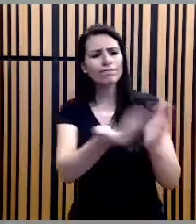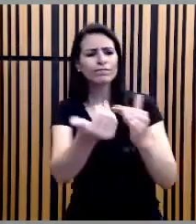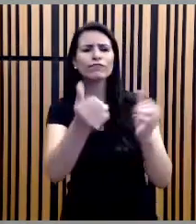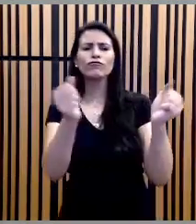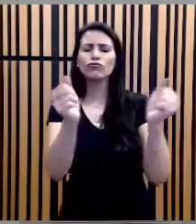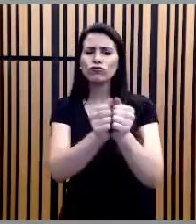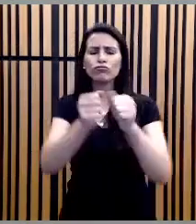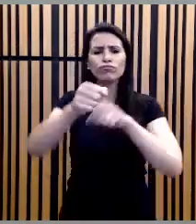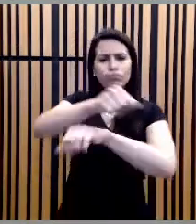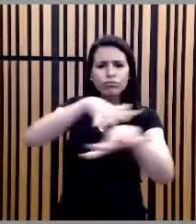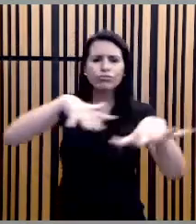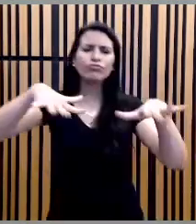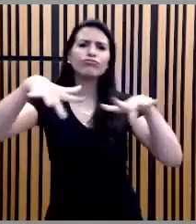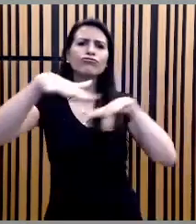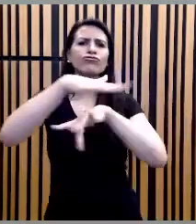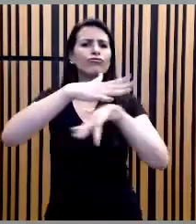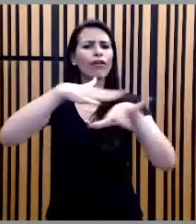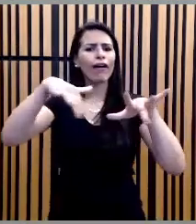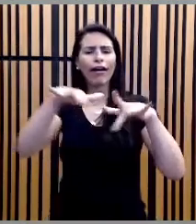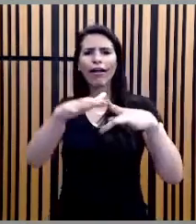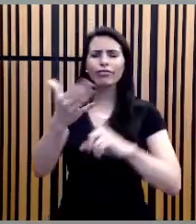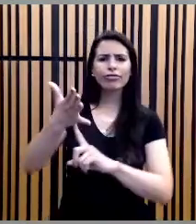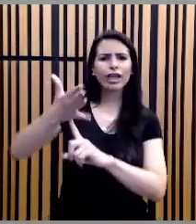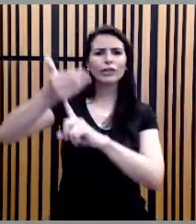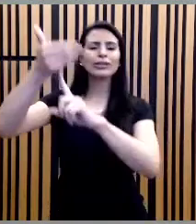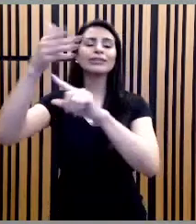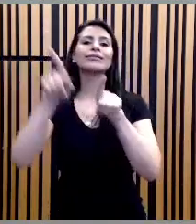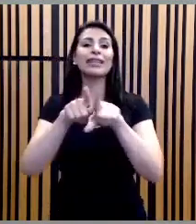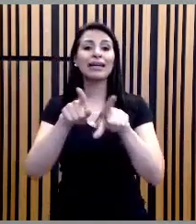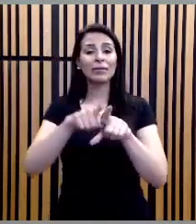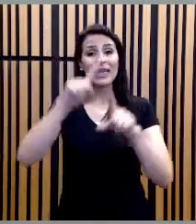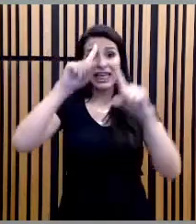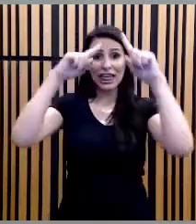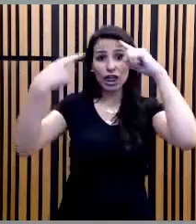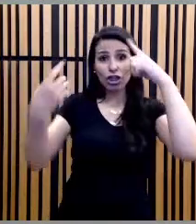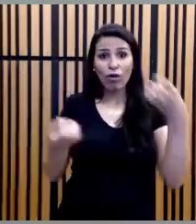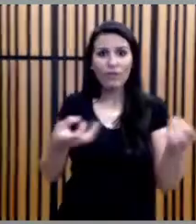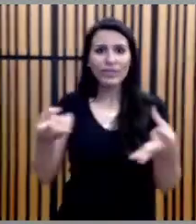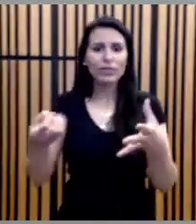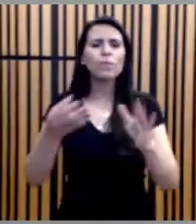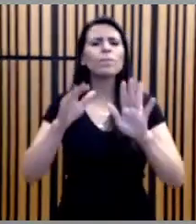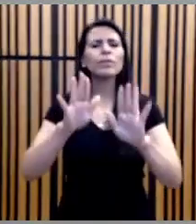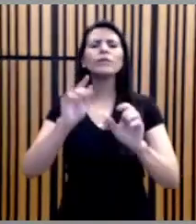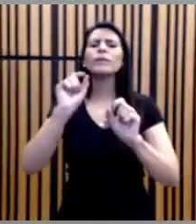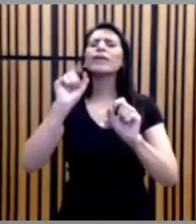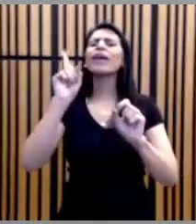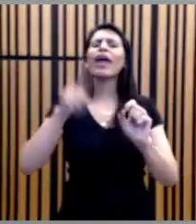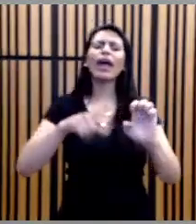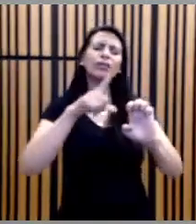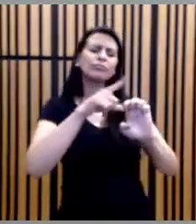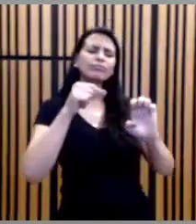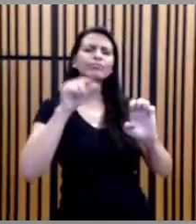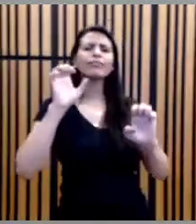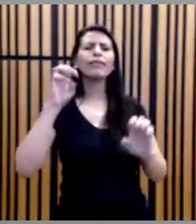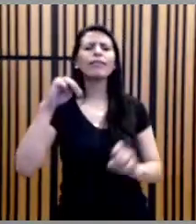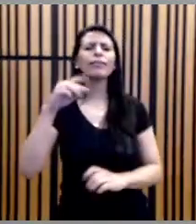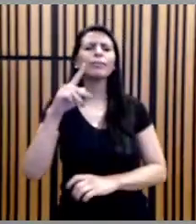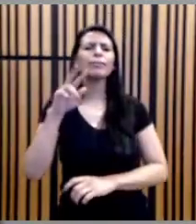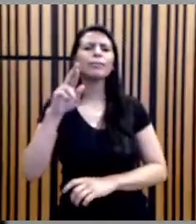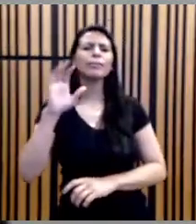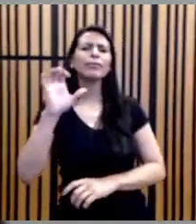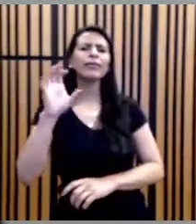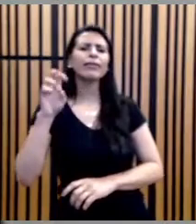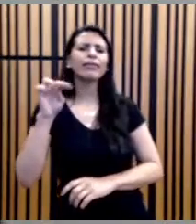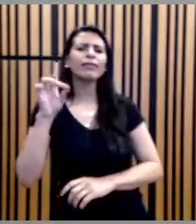tecnológico, de toda essa parte aí de inovação. E o que é o empreender, pessoal? Tu não precisa ter